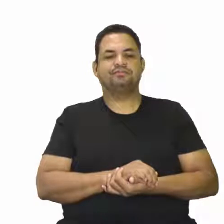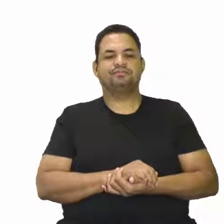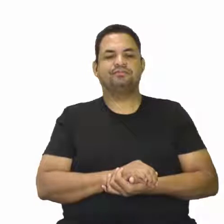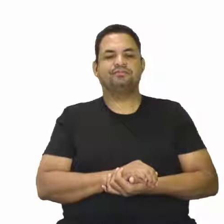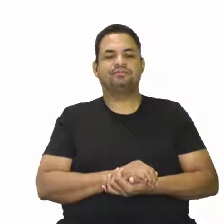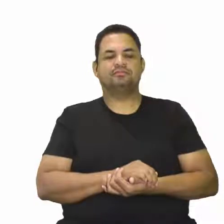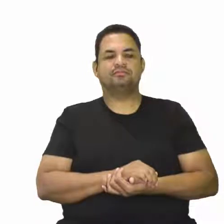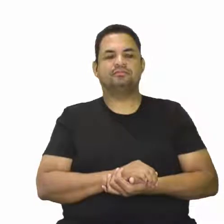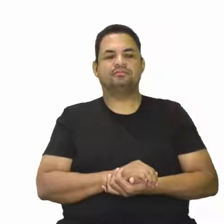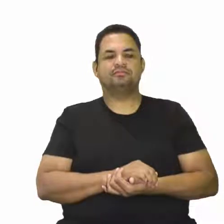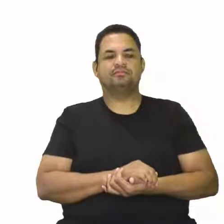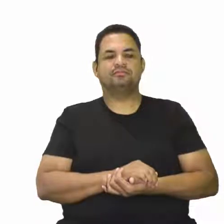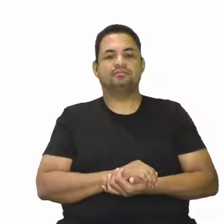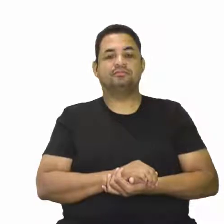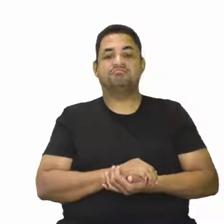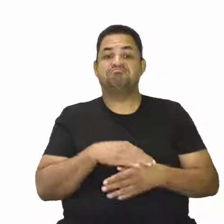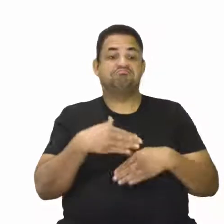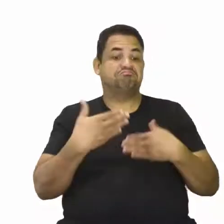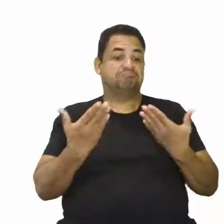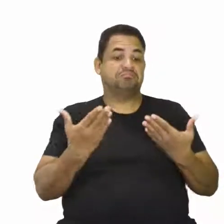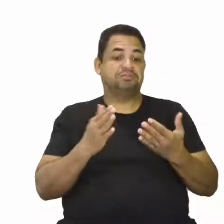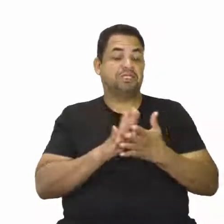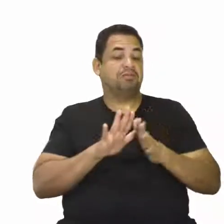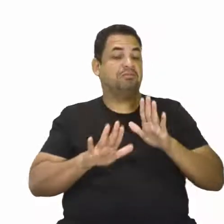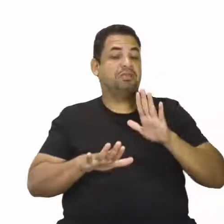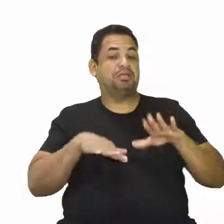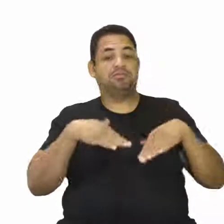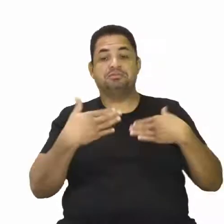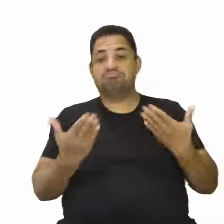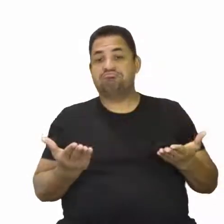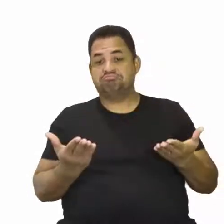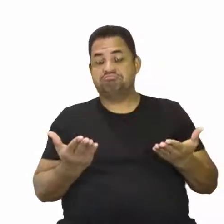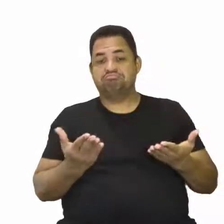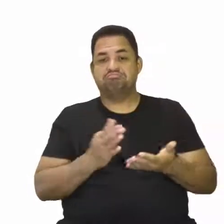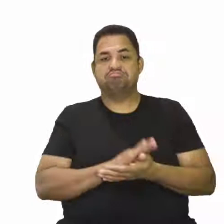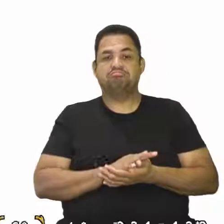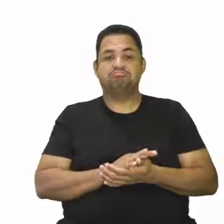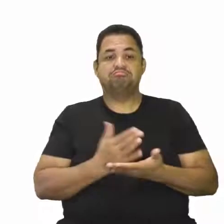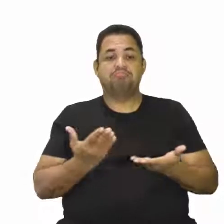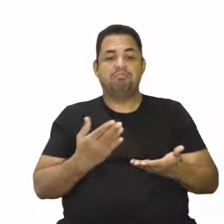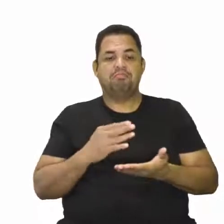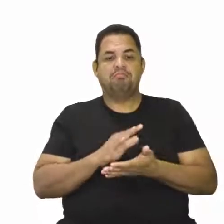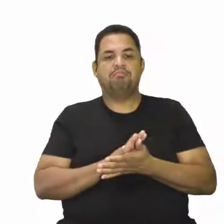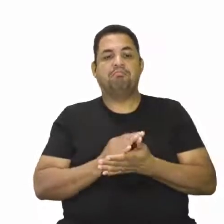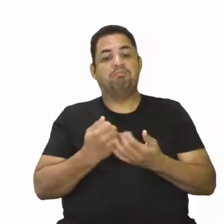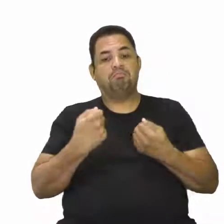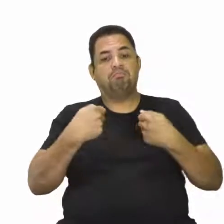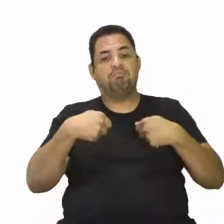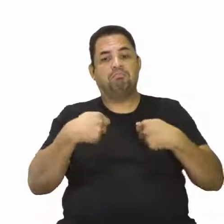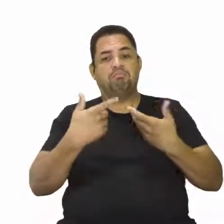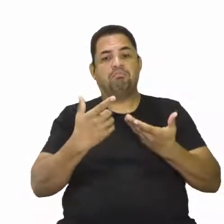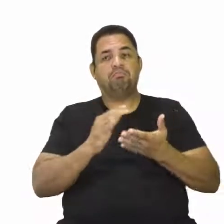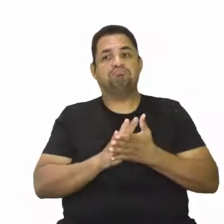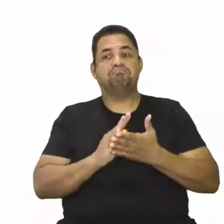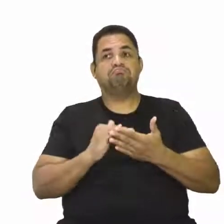possivelmente. Então, eu tenho acaso, talvez, provavelmente